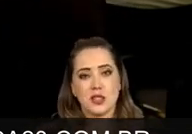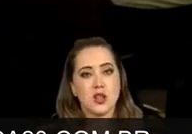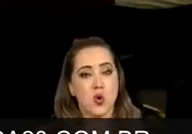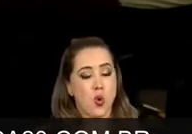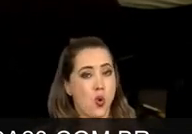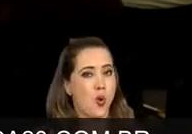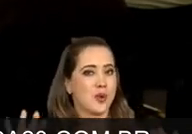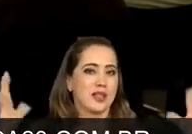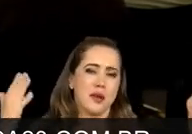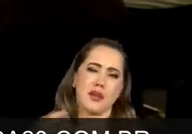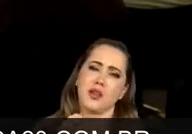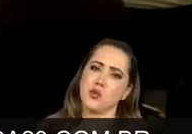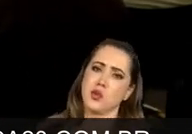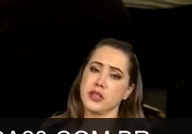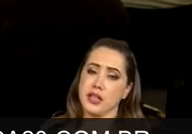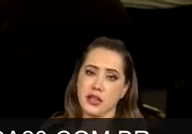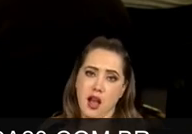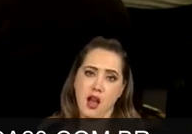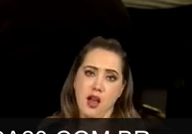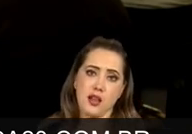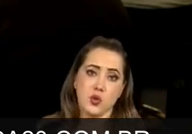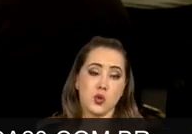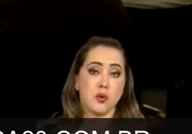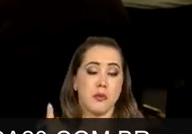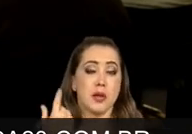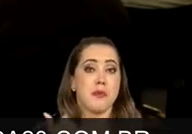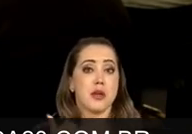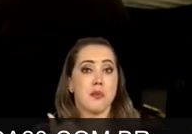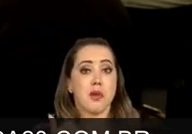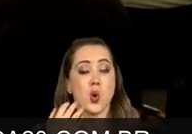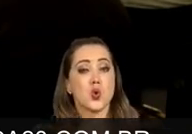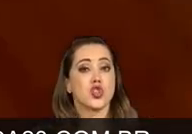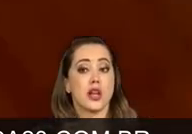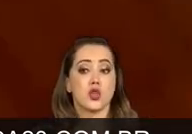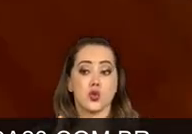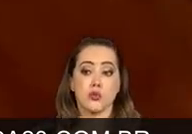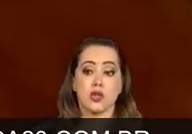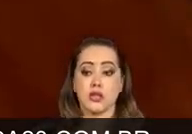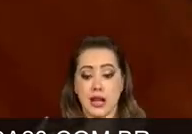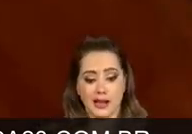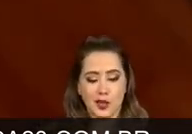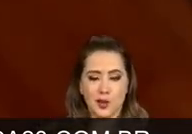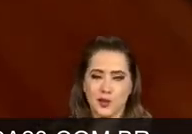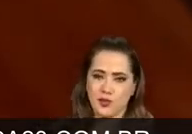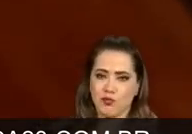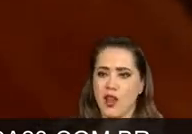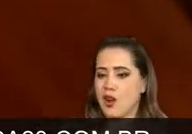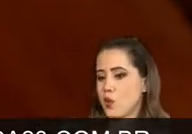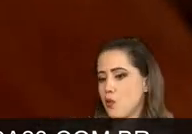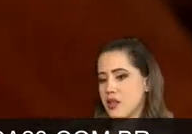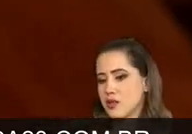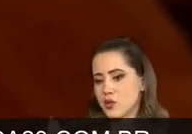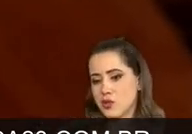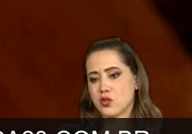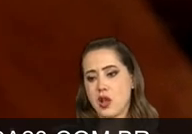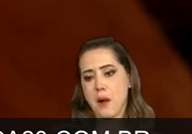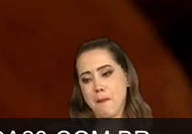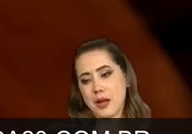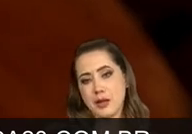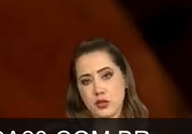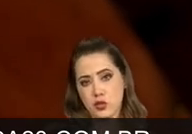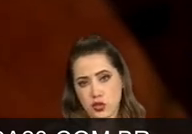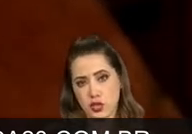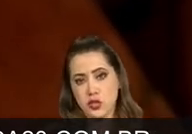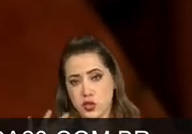primeiro banco de leite humano no Brasil aqui no Rio de Janeiro para quem está desde o início como a médica